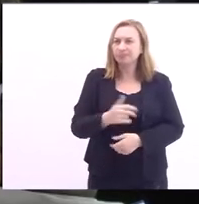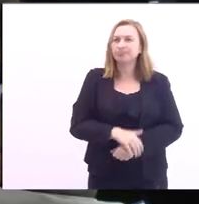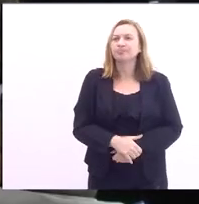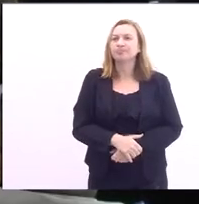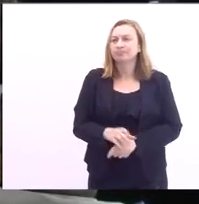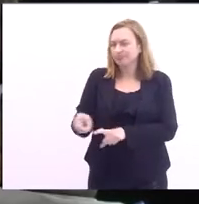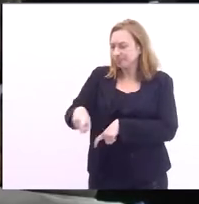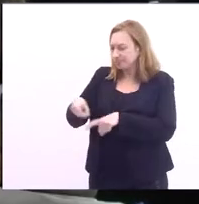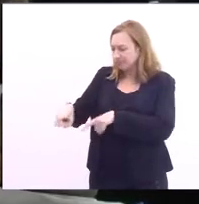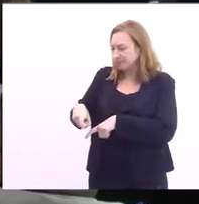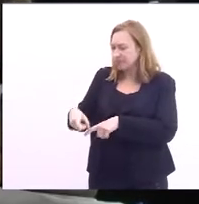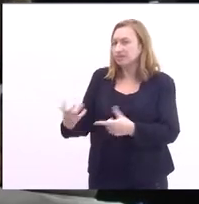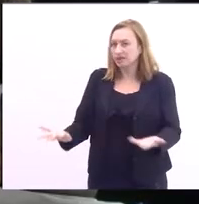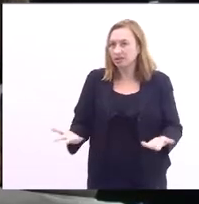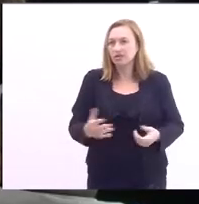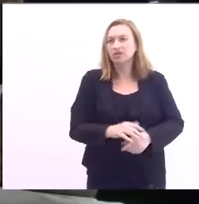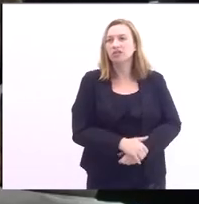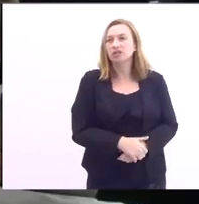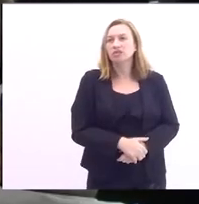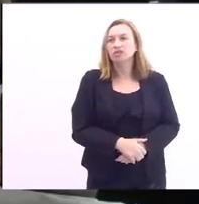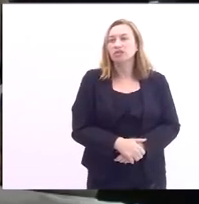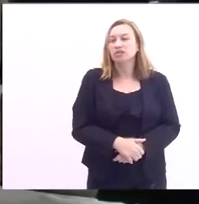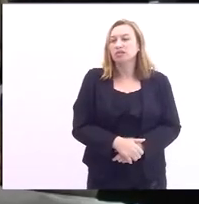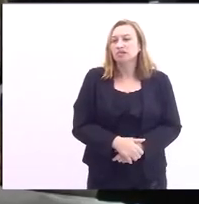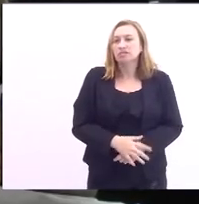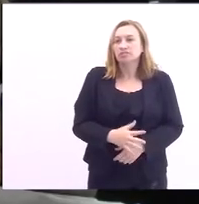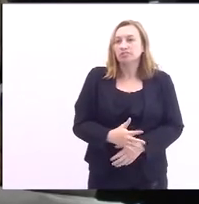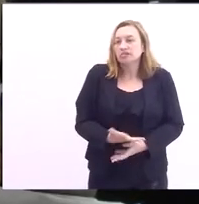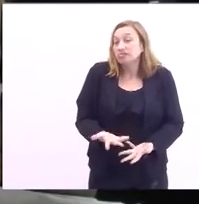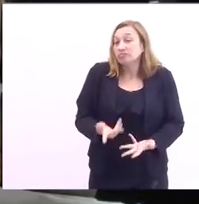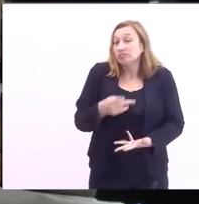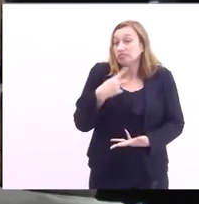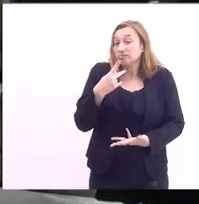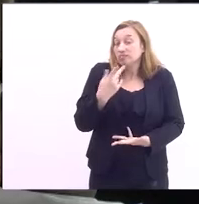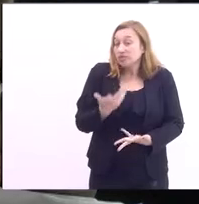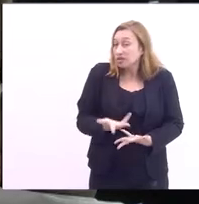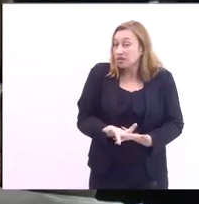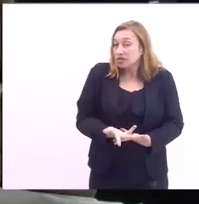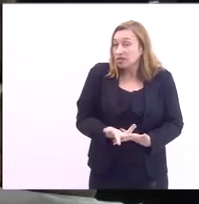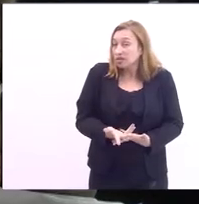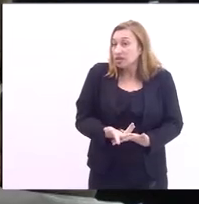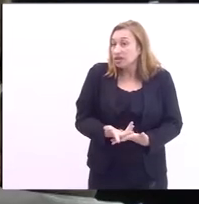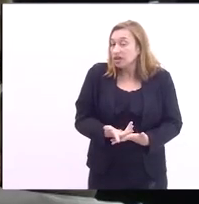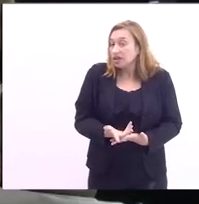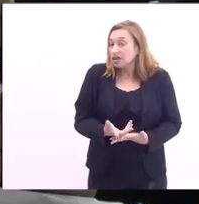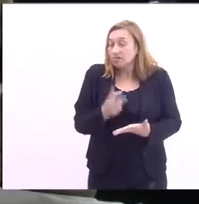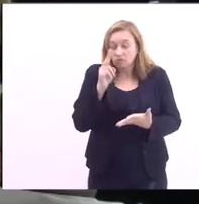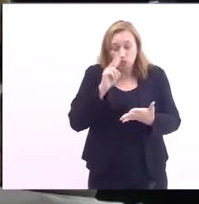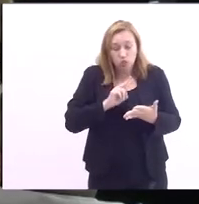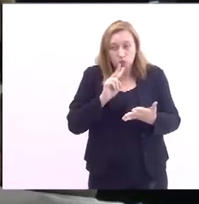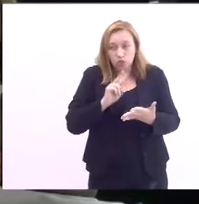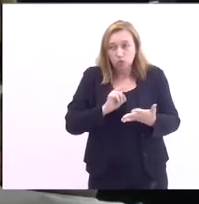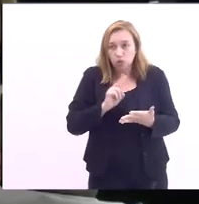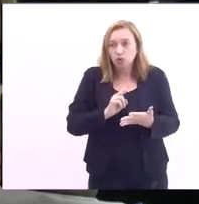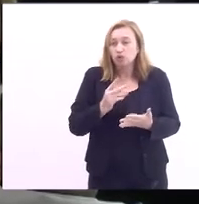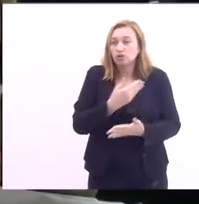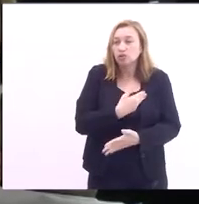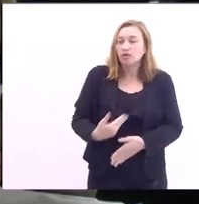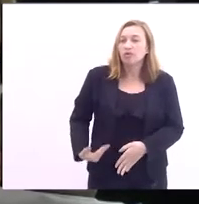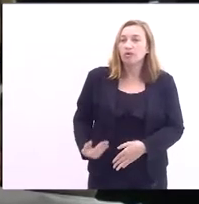rural, eu não me contive aqui para falar na lei eletrificação do governo